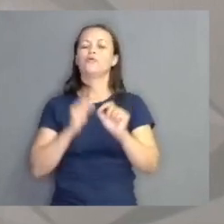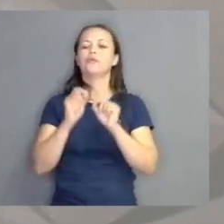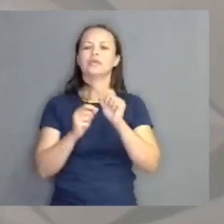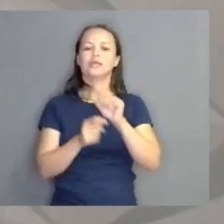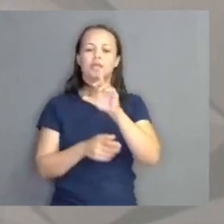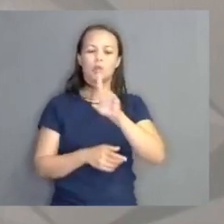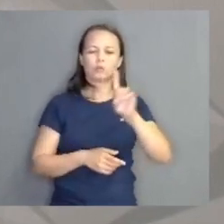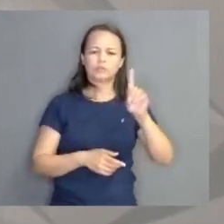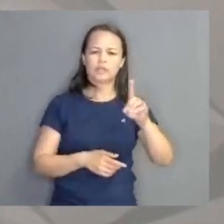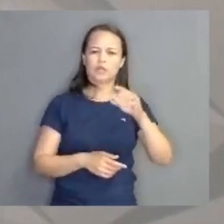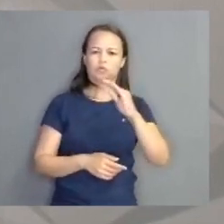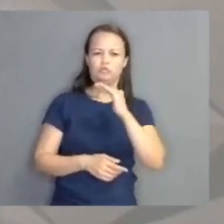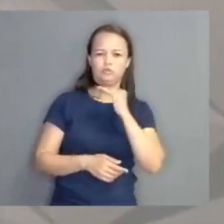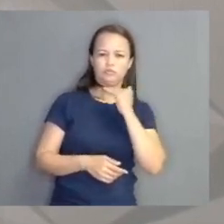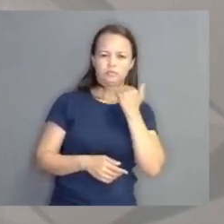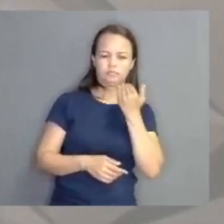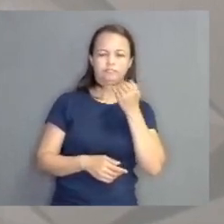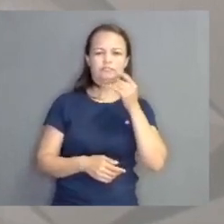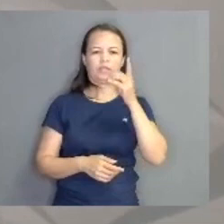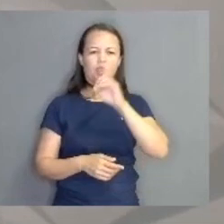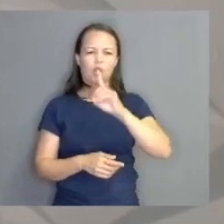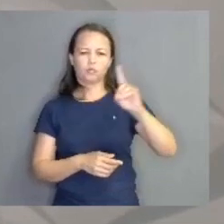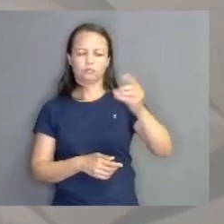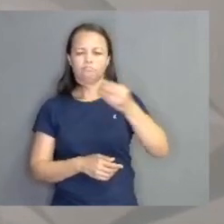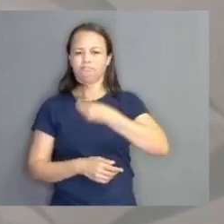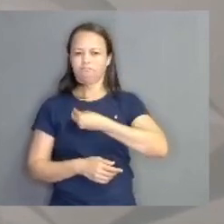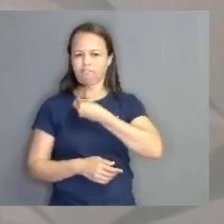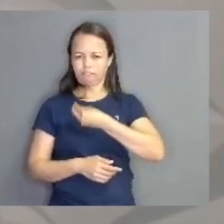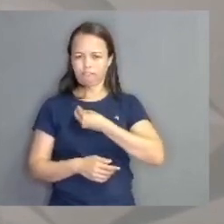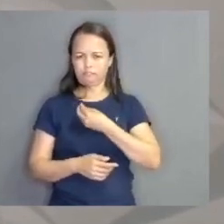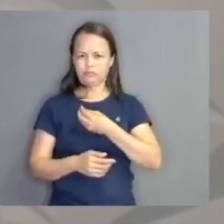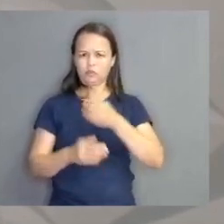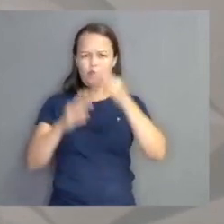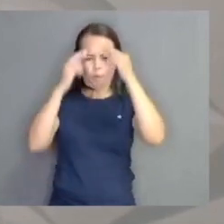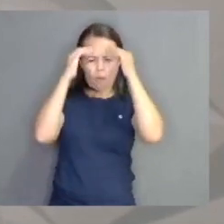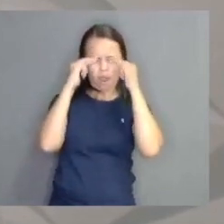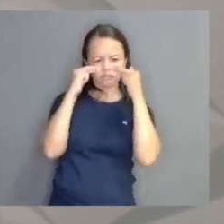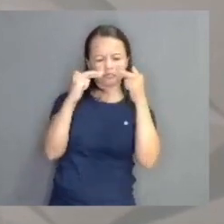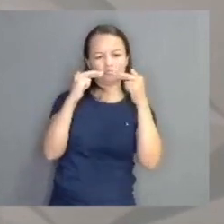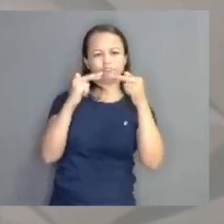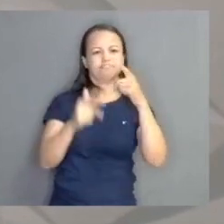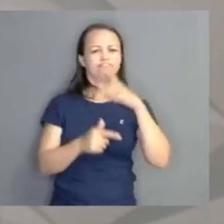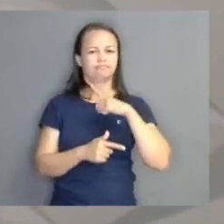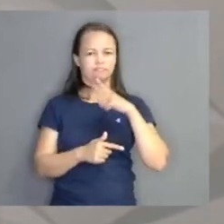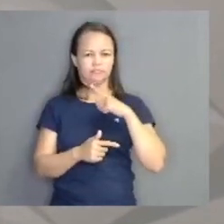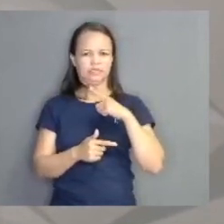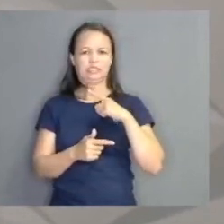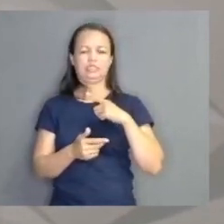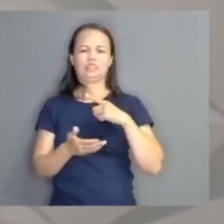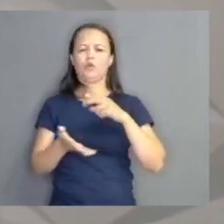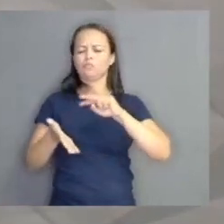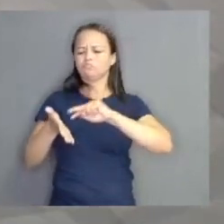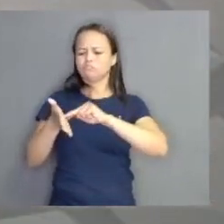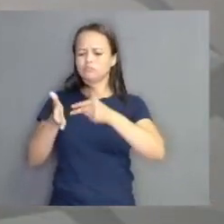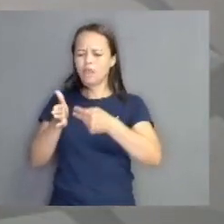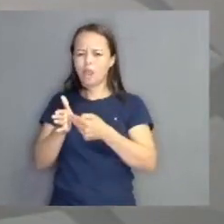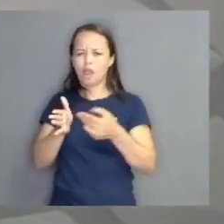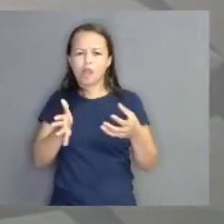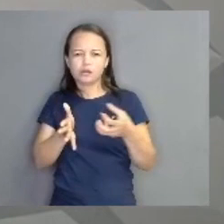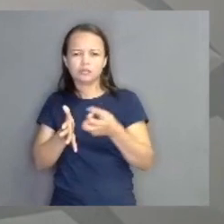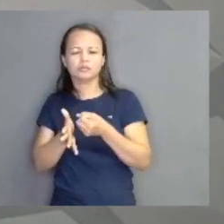Olha o respeito que se tinha. E, mais uma vez, para resgatar o significado, o uso